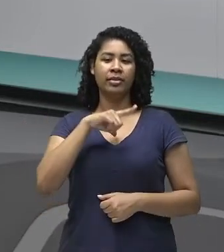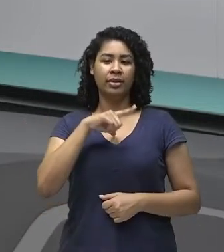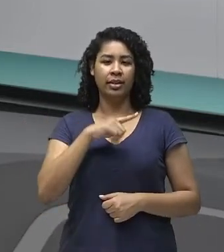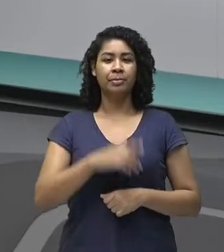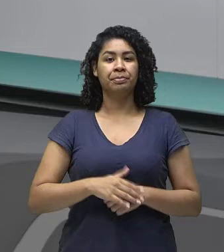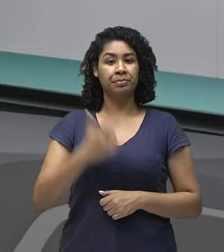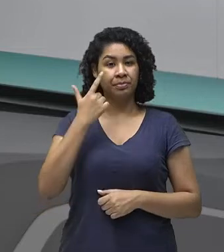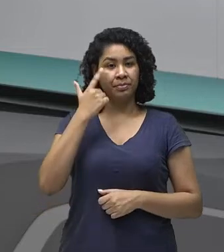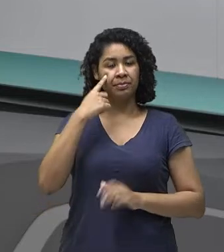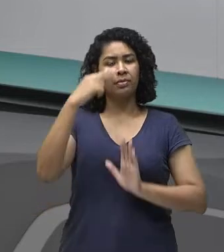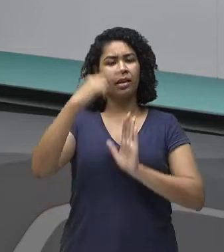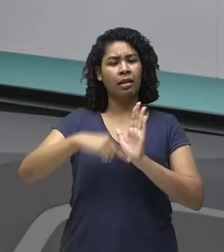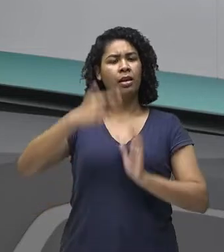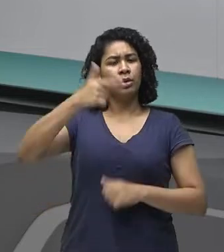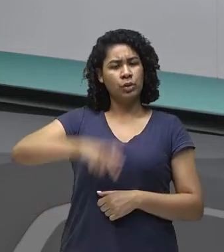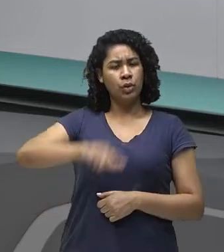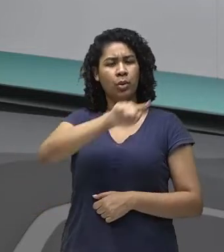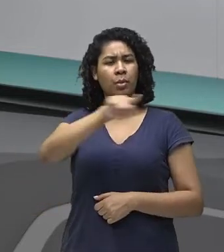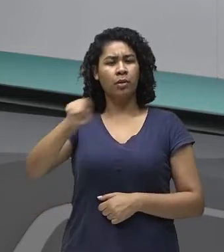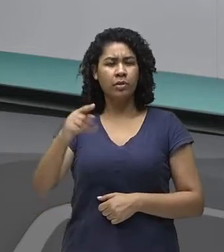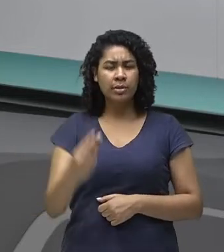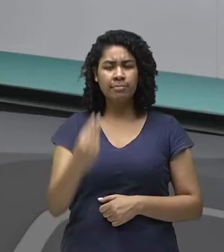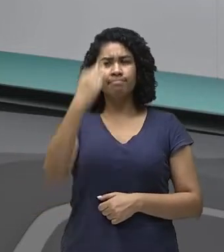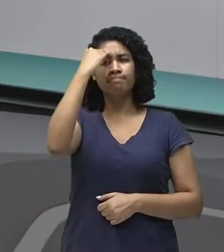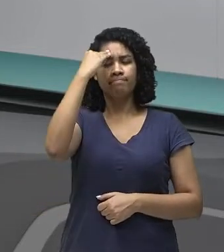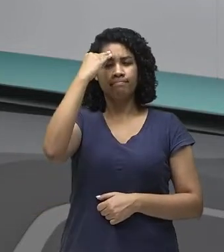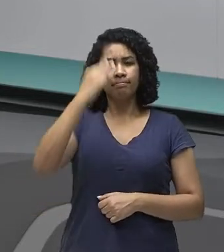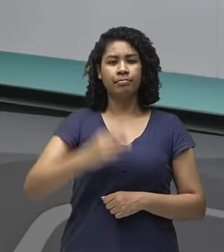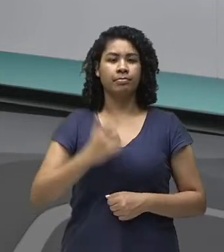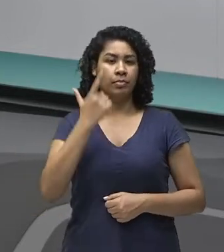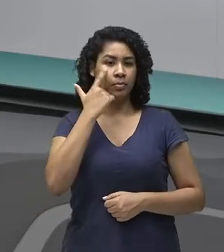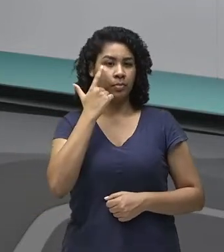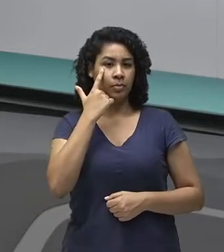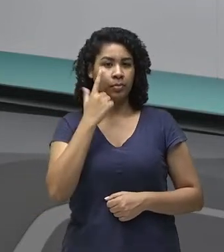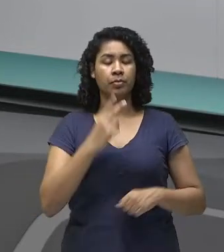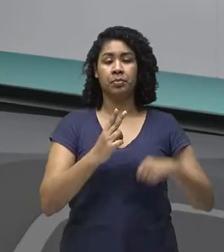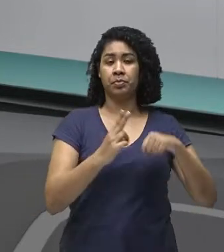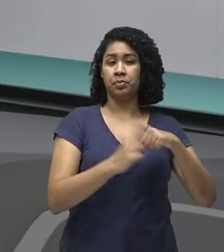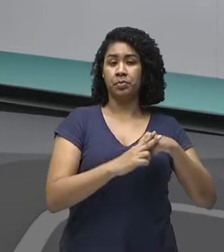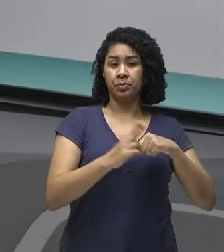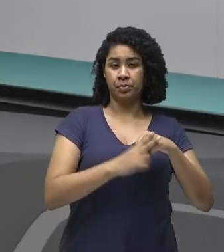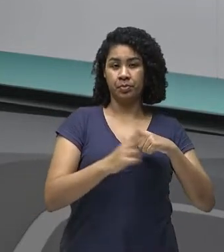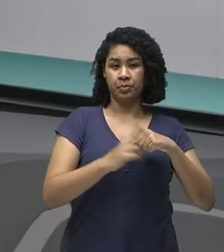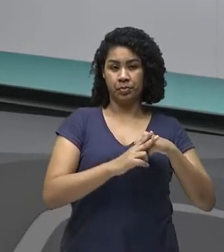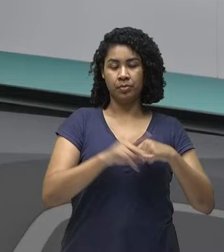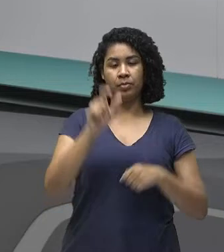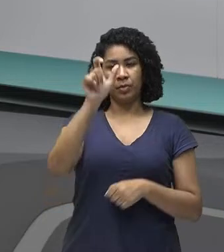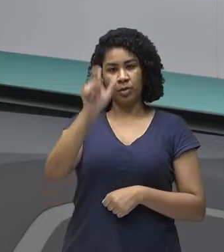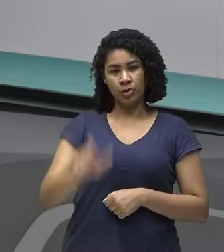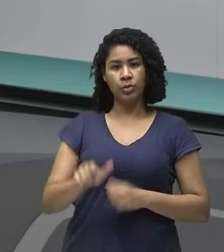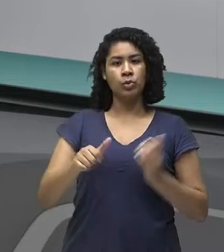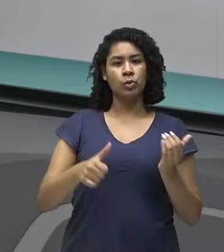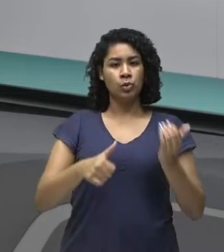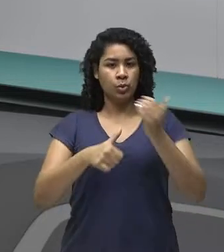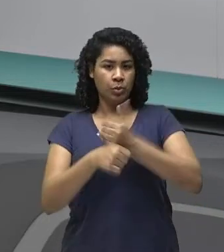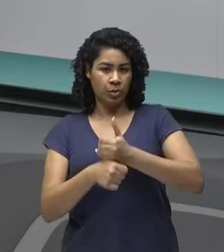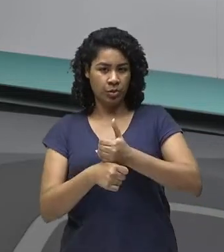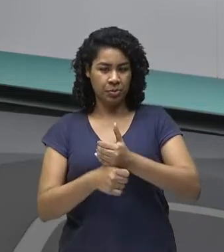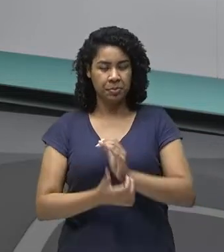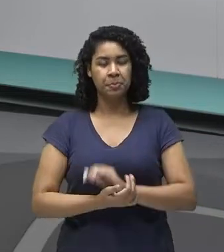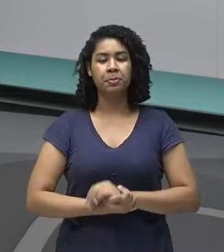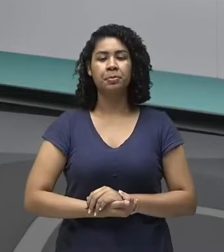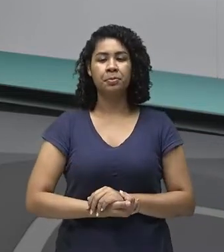uma vez aqui só pra gente memorizar. O pronome sujeito, subject pronoun, substitui o sujeito na